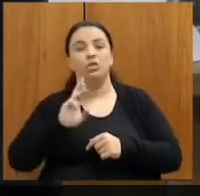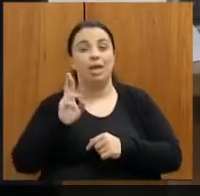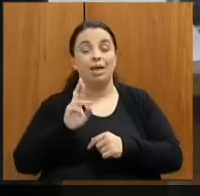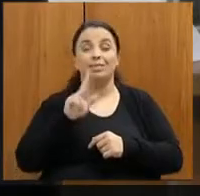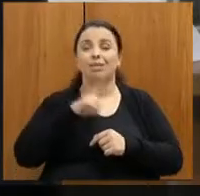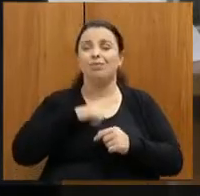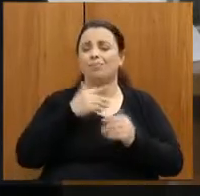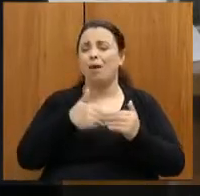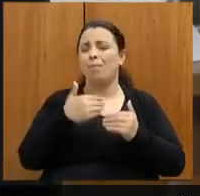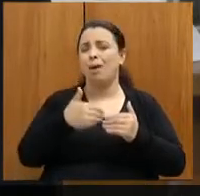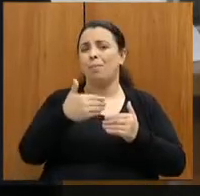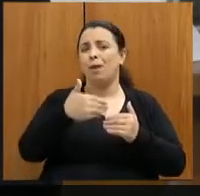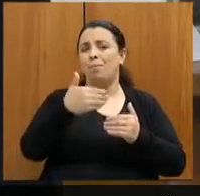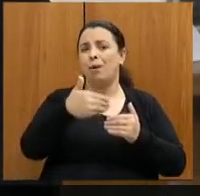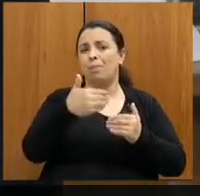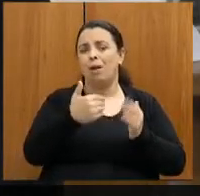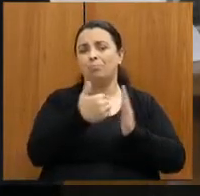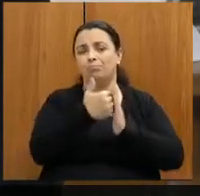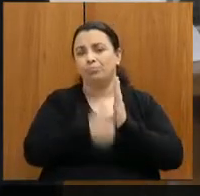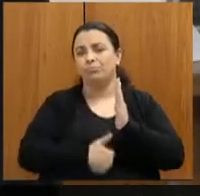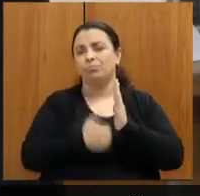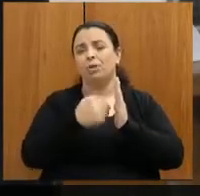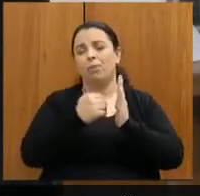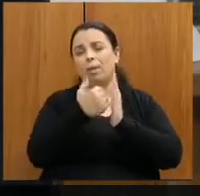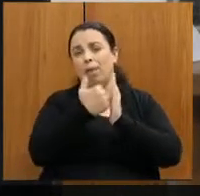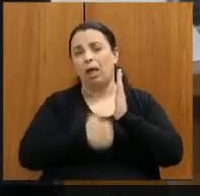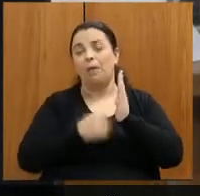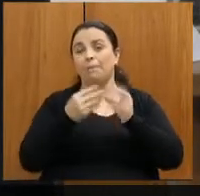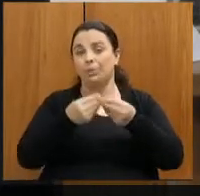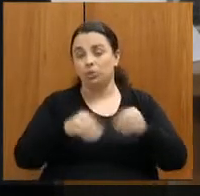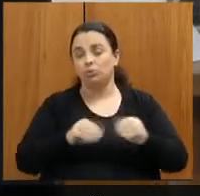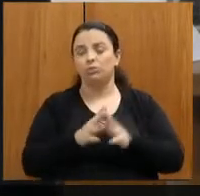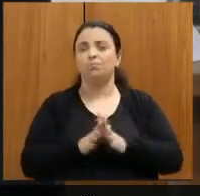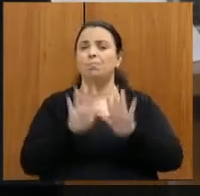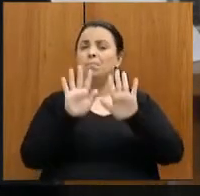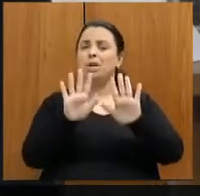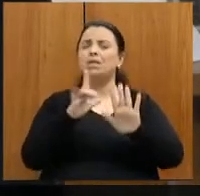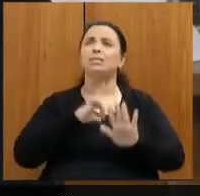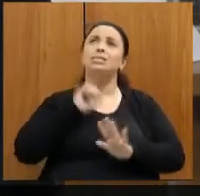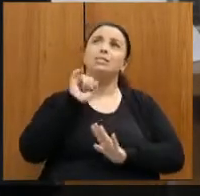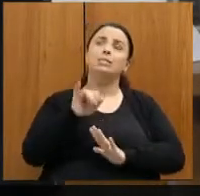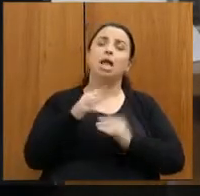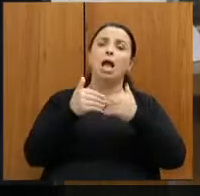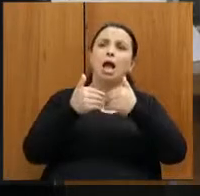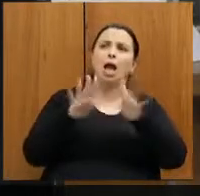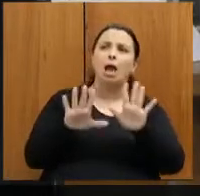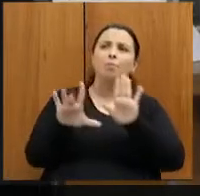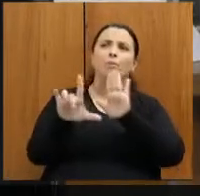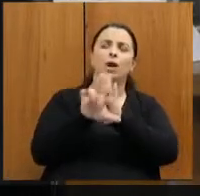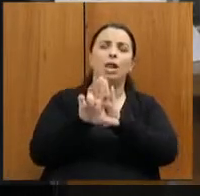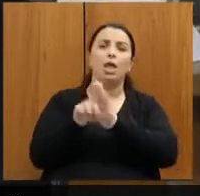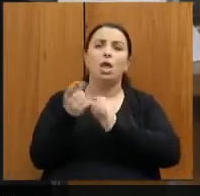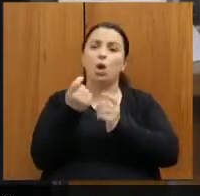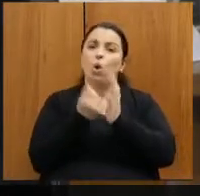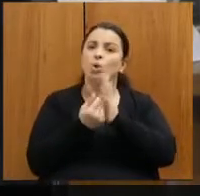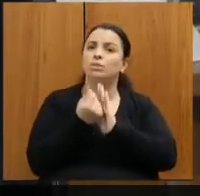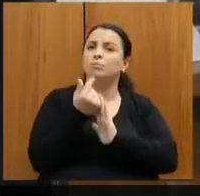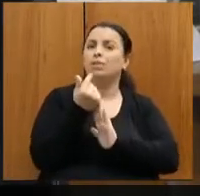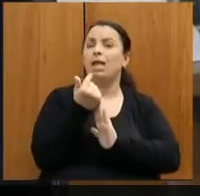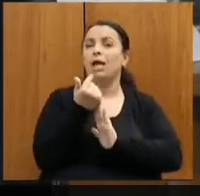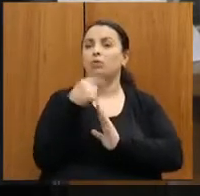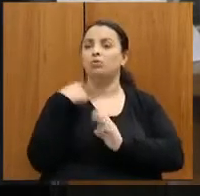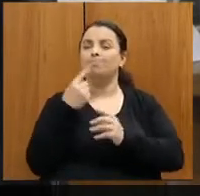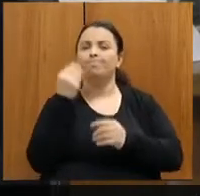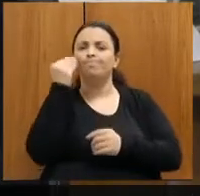contexto quando se faz uma lei orçamentária você faz como Tecnicamente recomendado ser mais